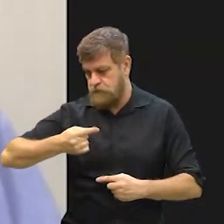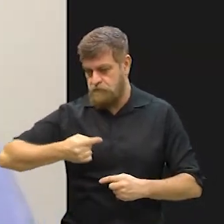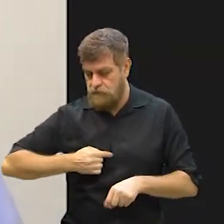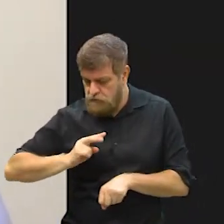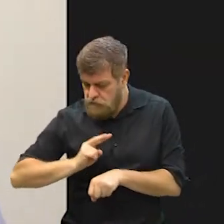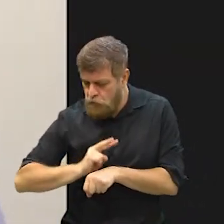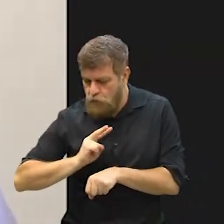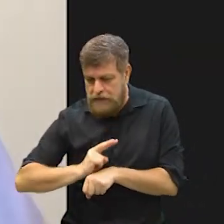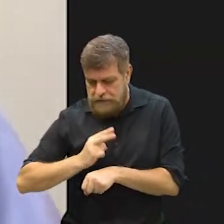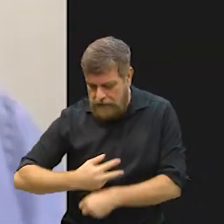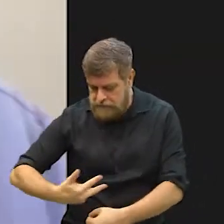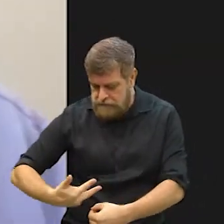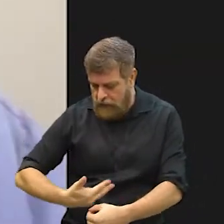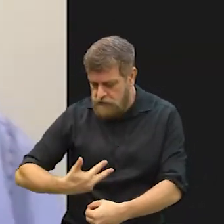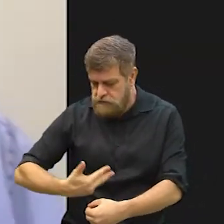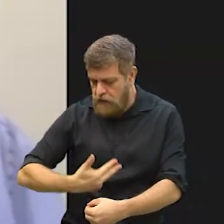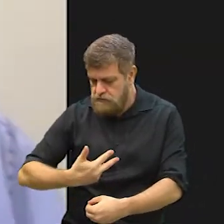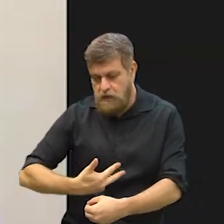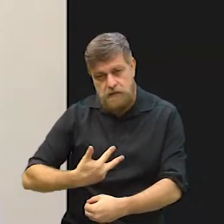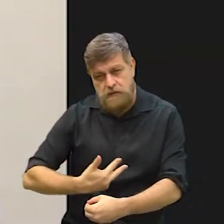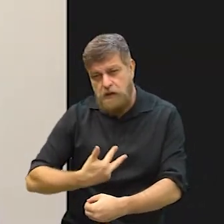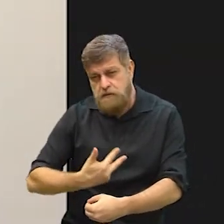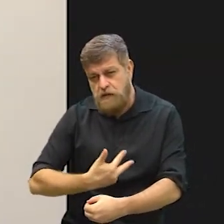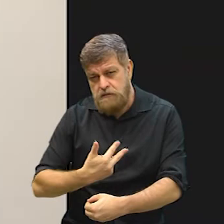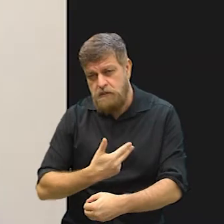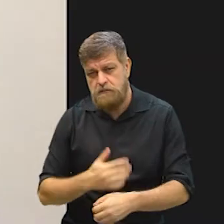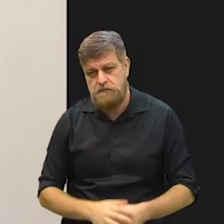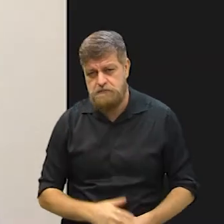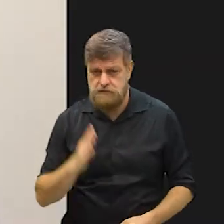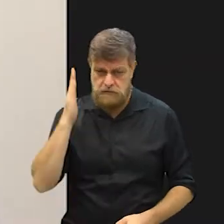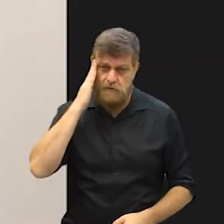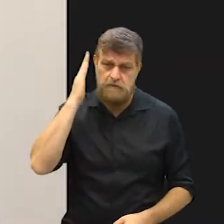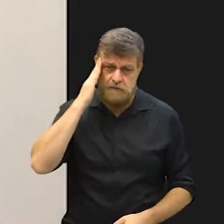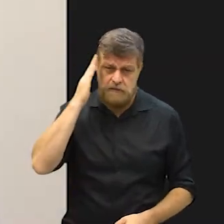gente oferece para o bebê com essa correção